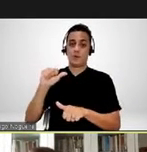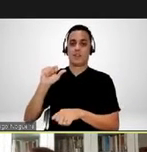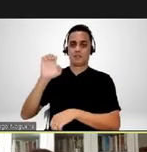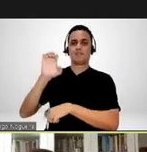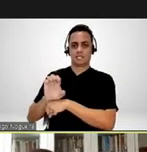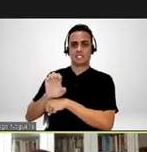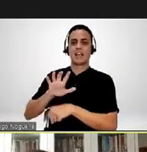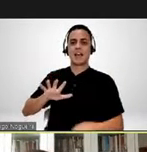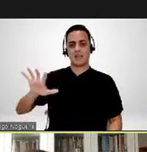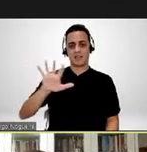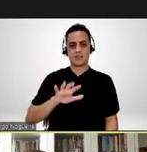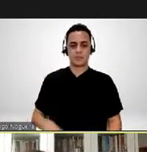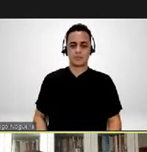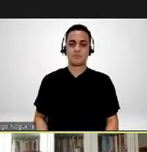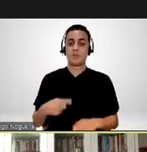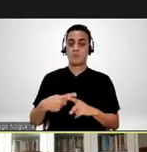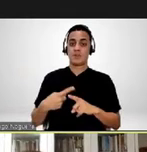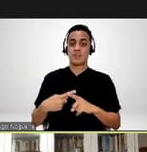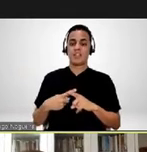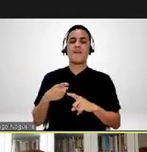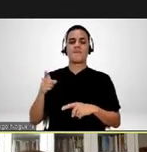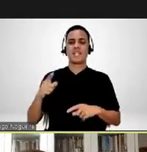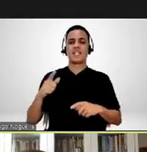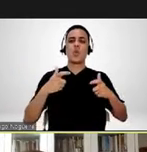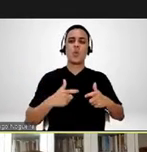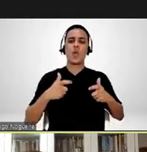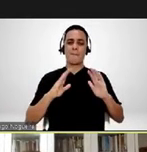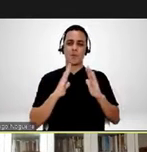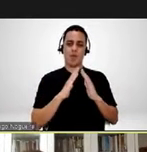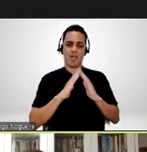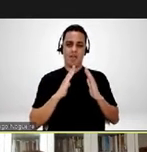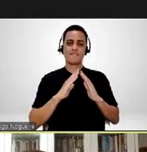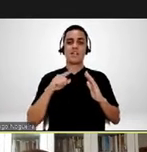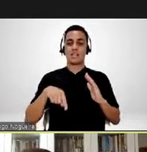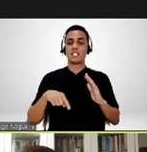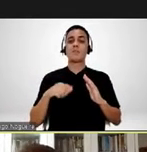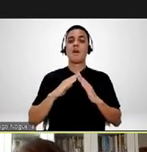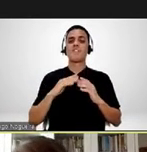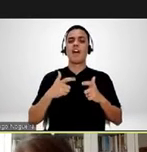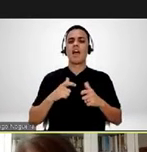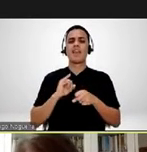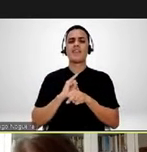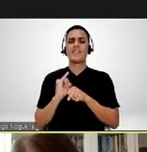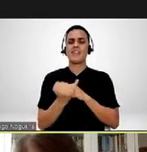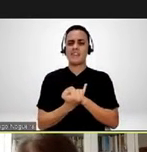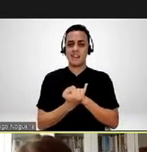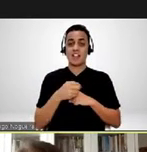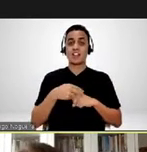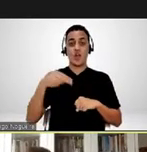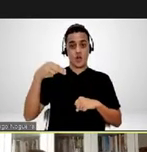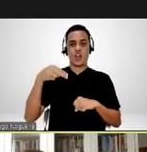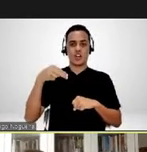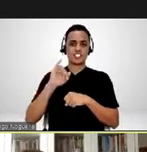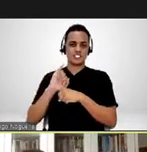Eles deslocam a casa-ateliê que eles moravam, que era numa pequena ilha, no norte da ilha de